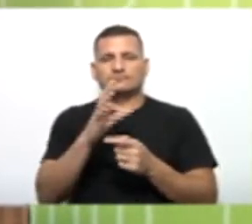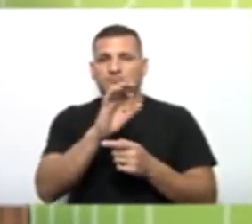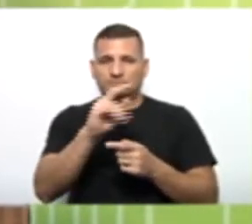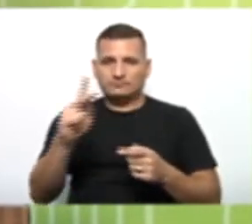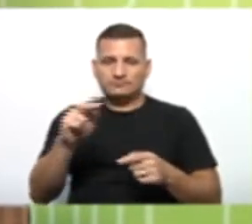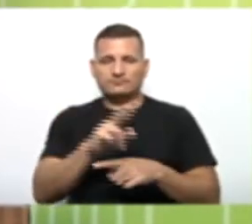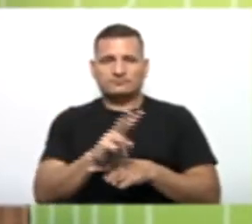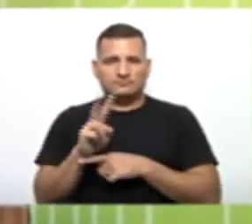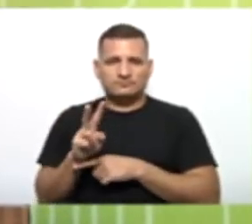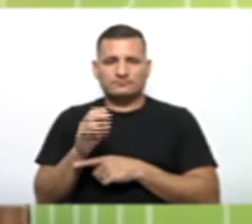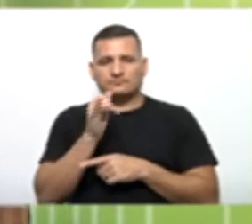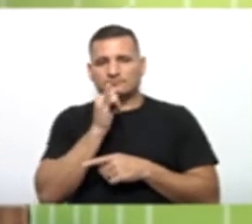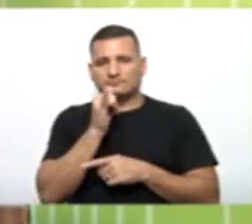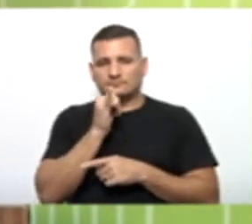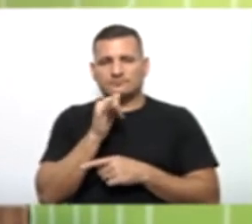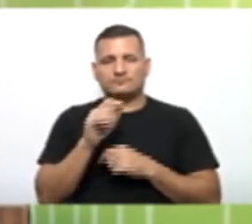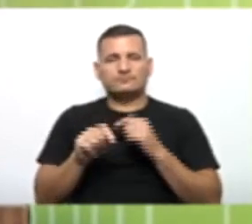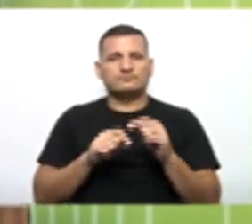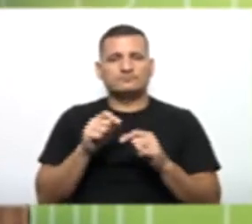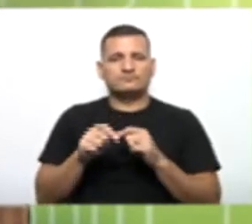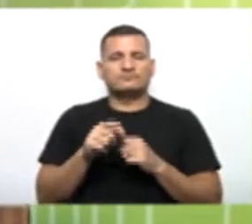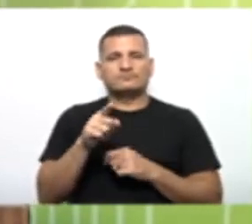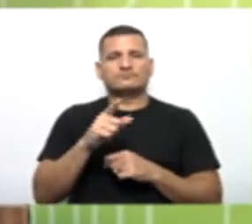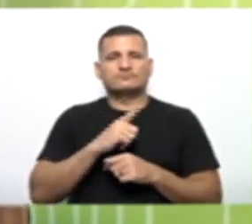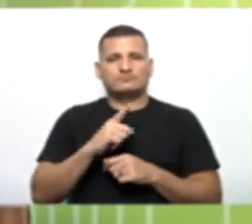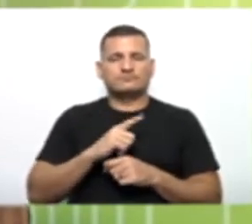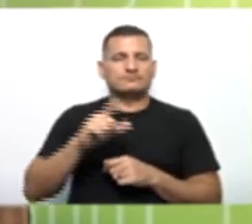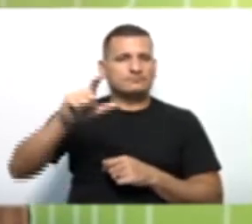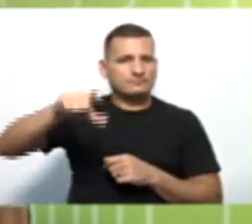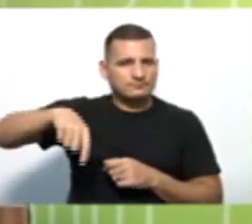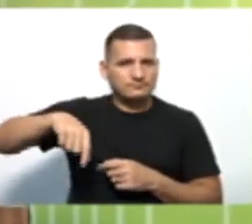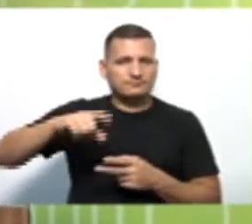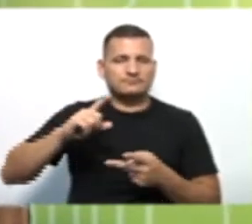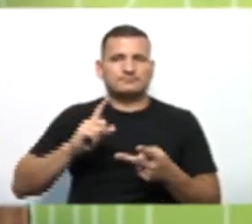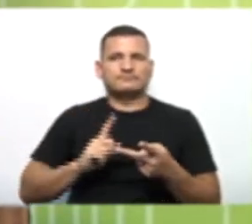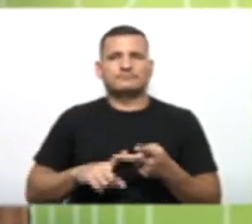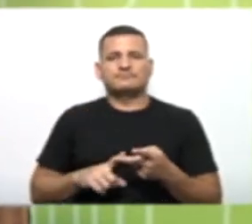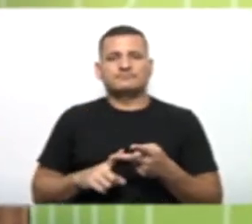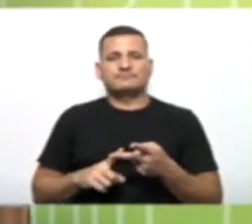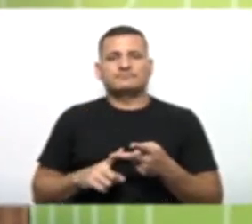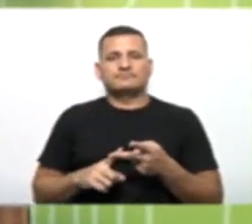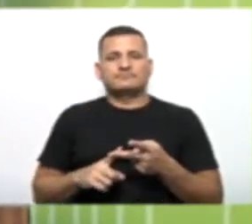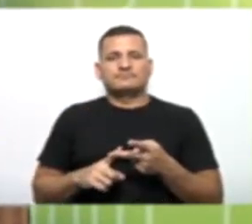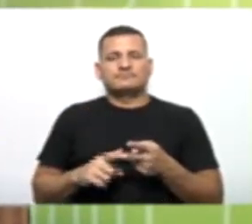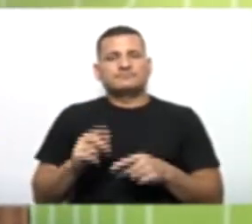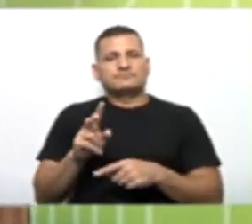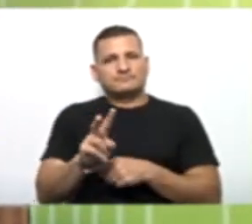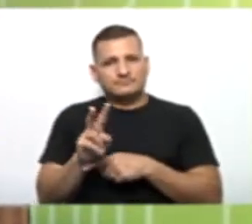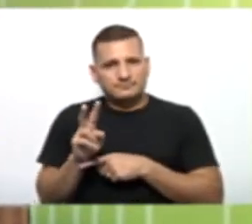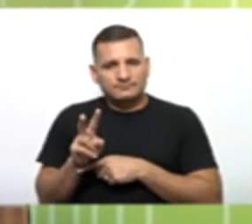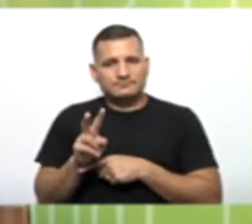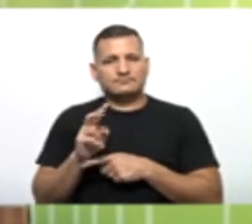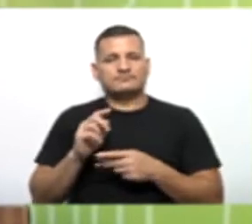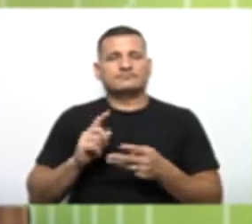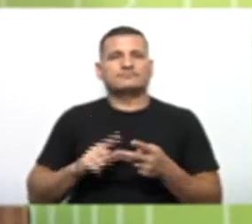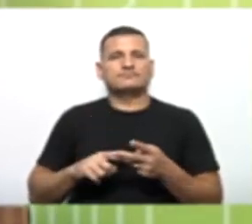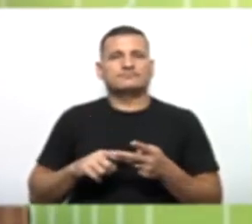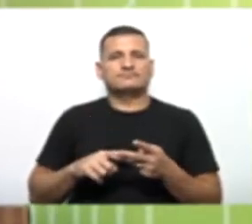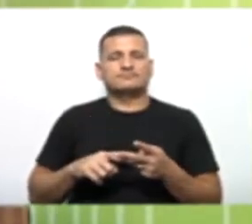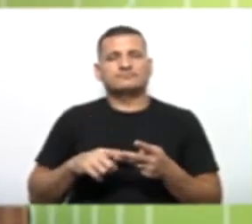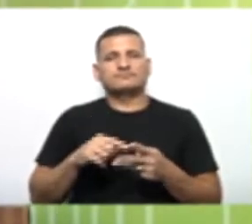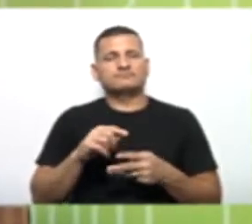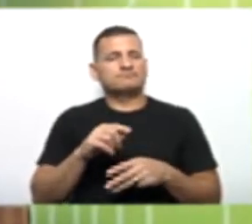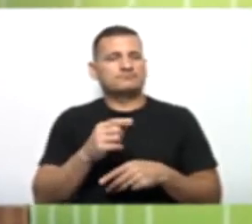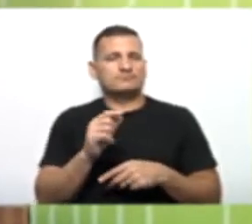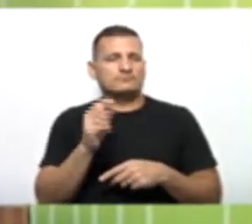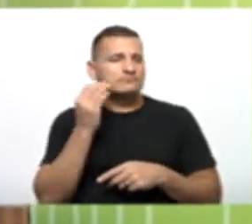crédito por exemplo né onde você vai ter um cartão de crédito você vai poder fazer um empréstimo um financiamento